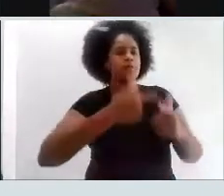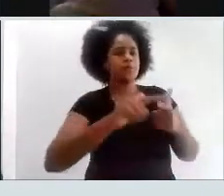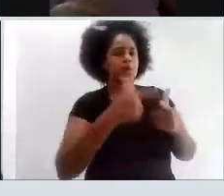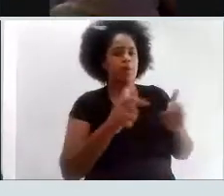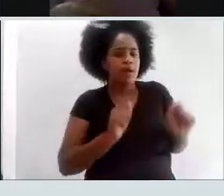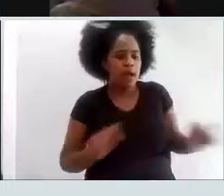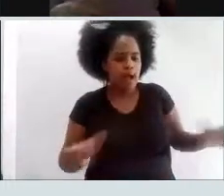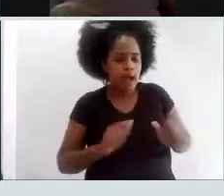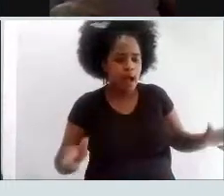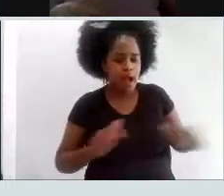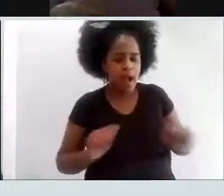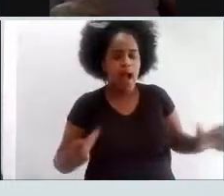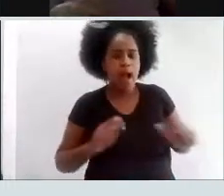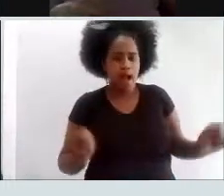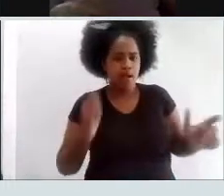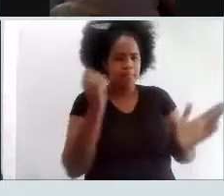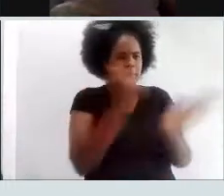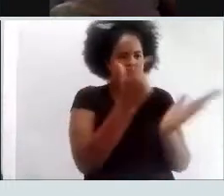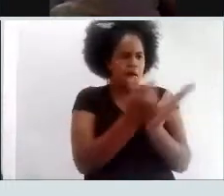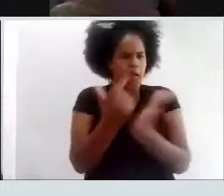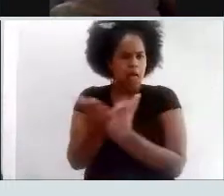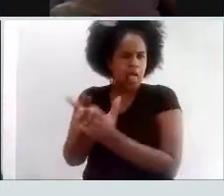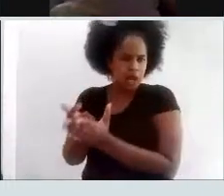em tema e